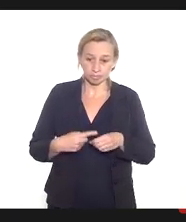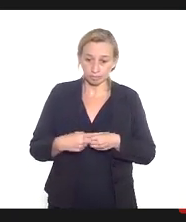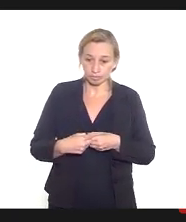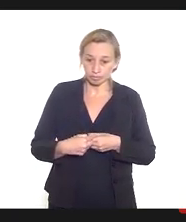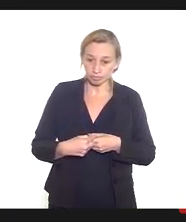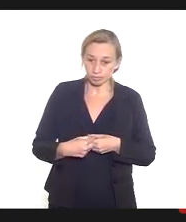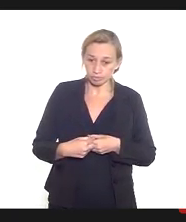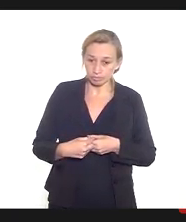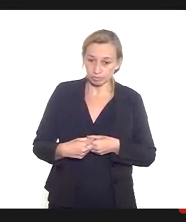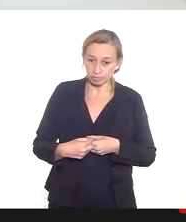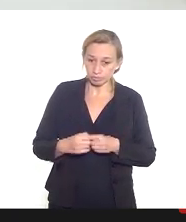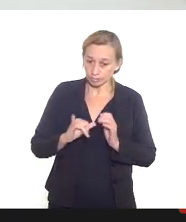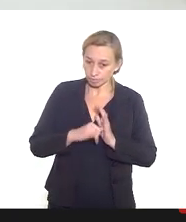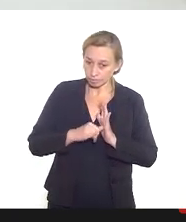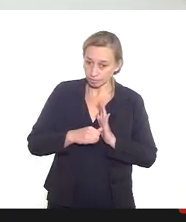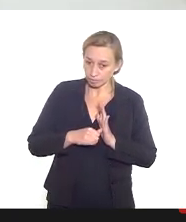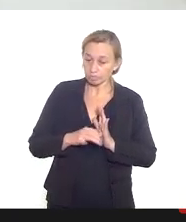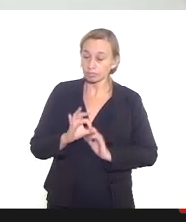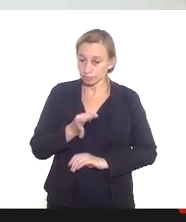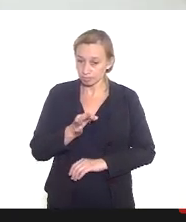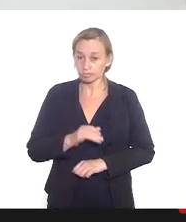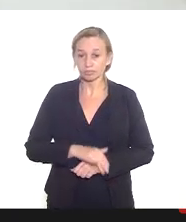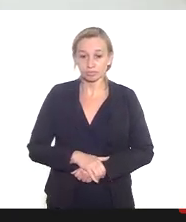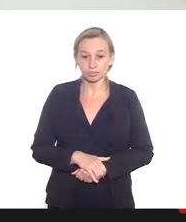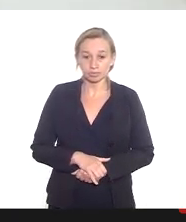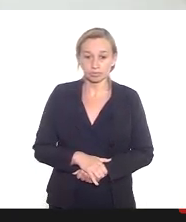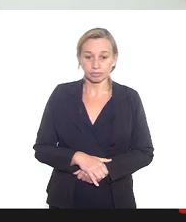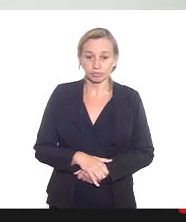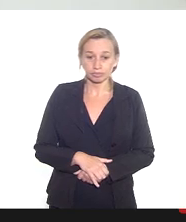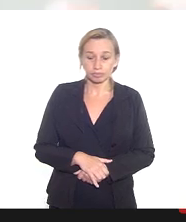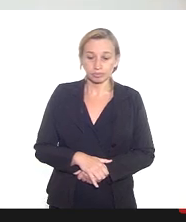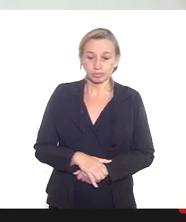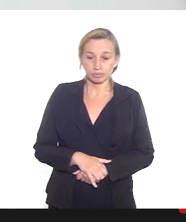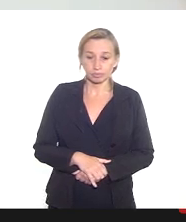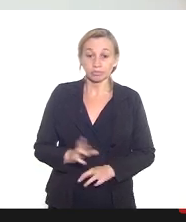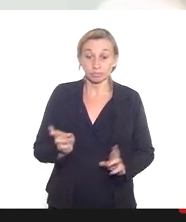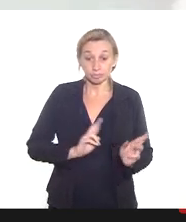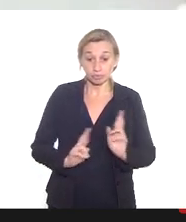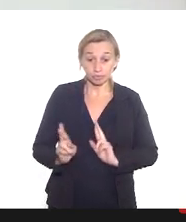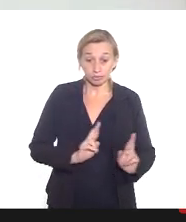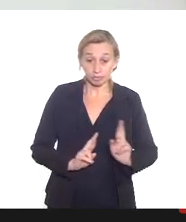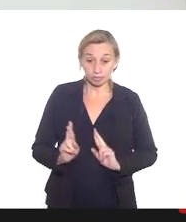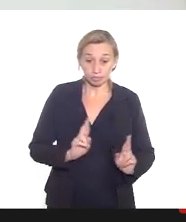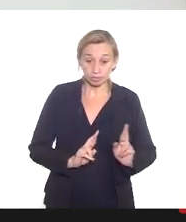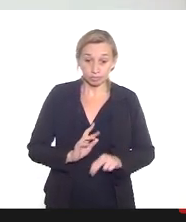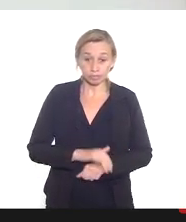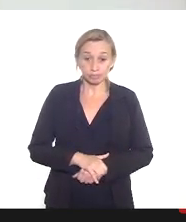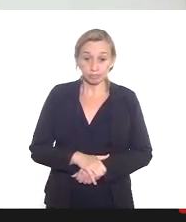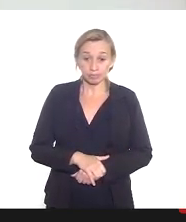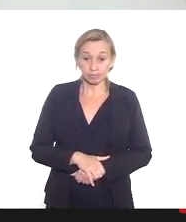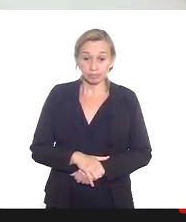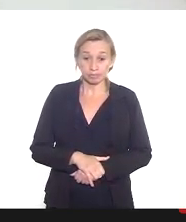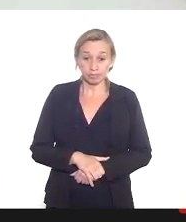do município de armação explicam eu posso deixar aqui em relação à a